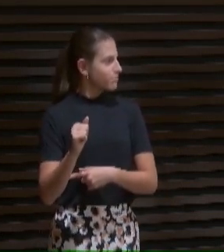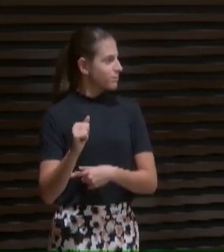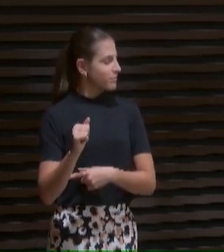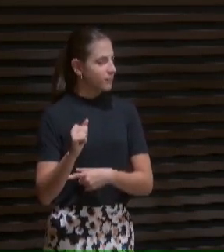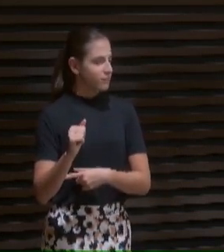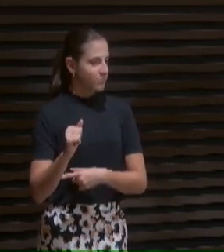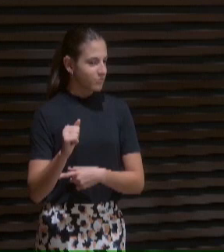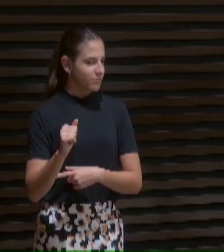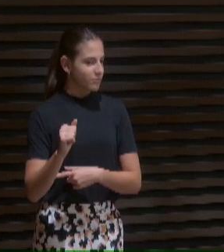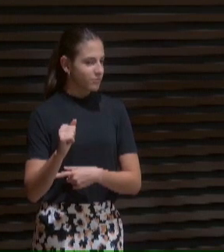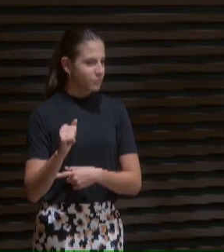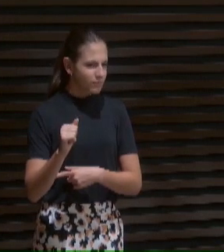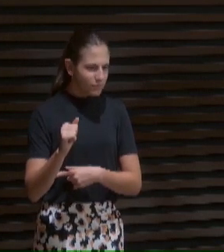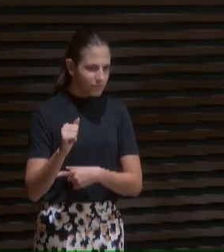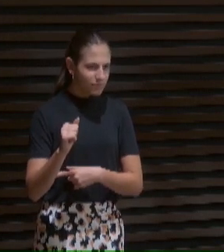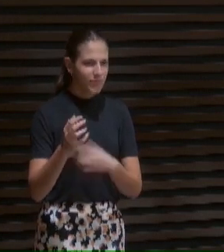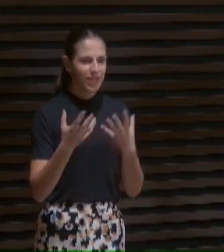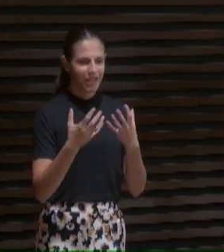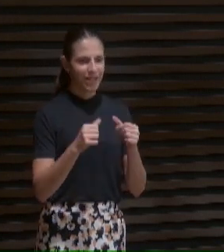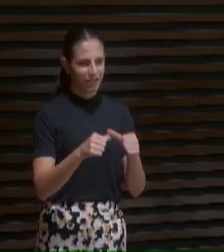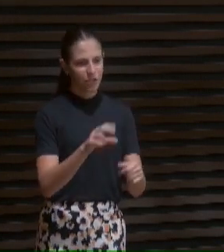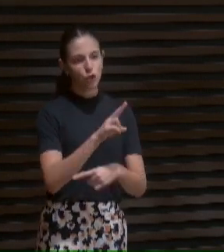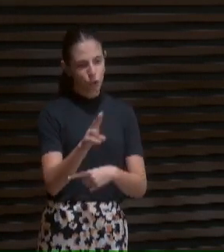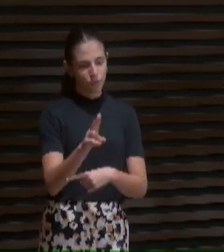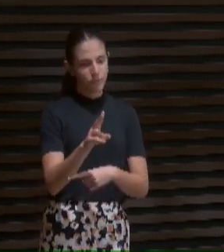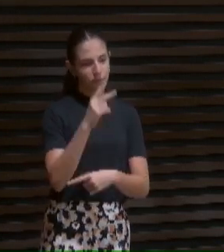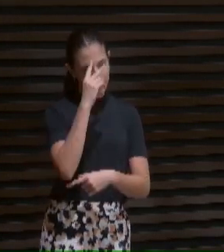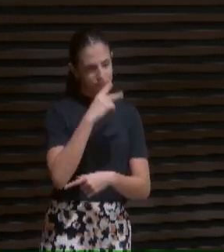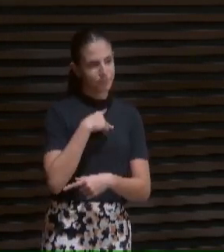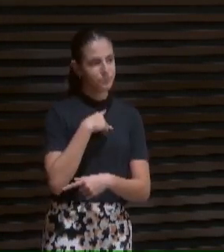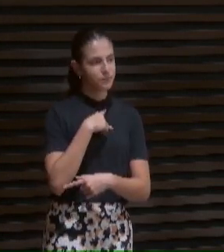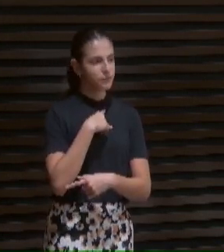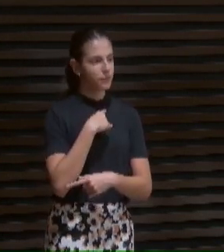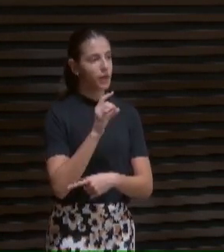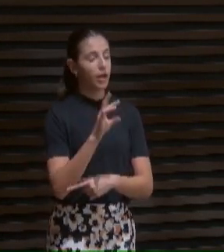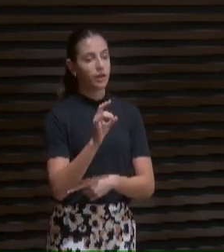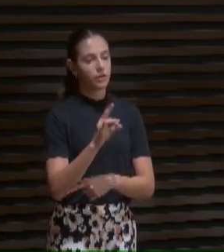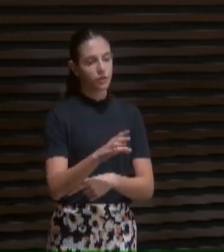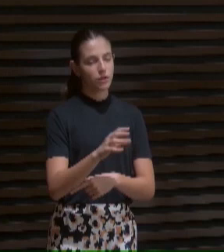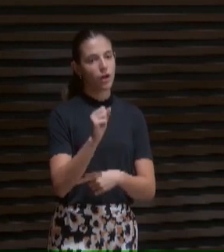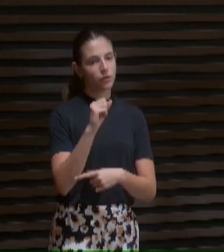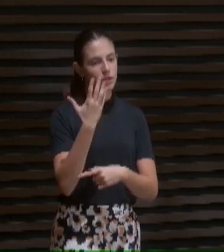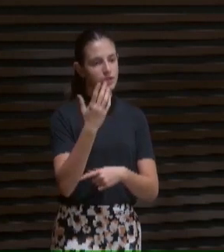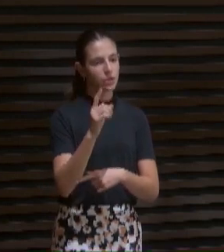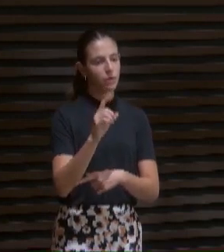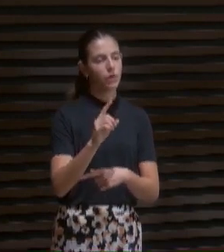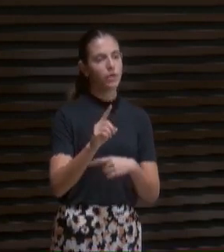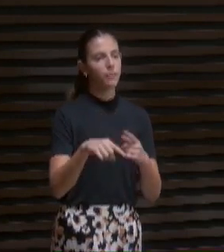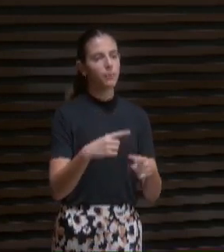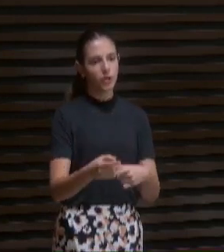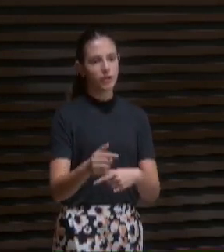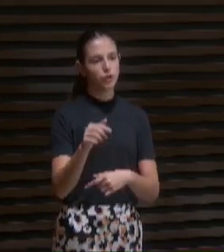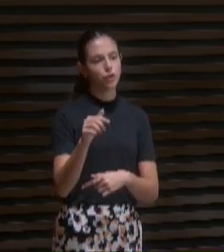queria esse nome para ela. Isso só apareceu depois no século VI,